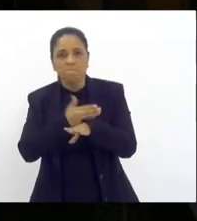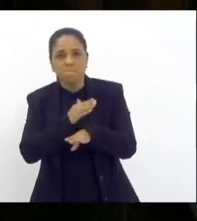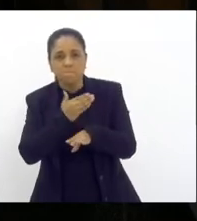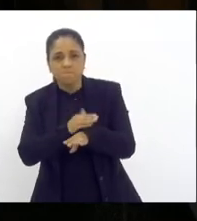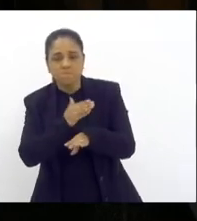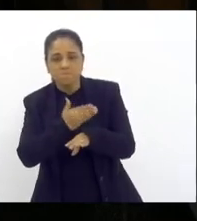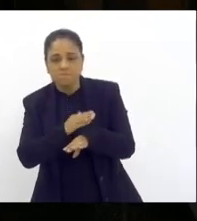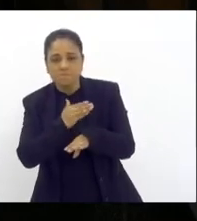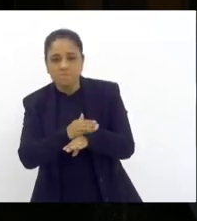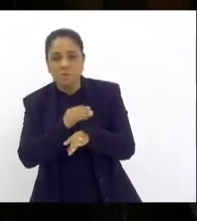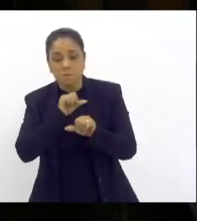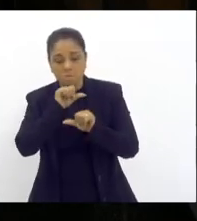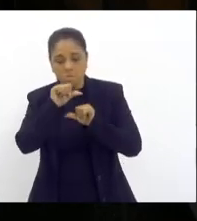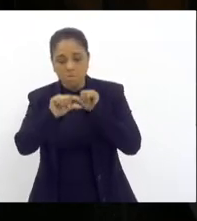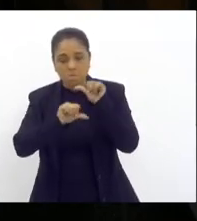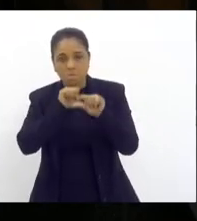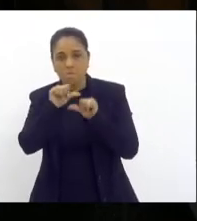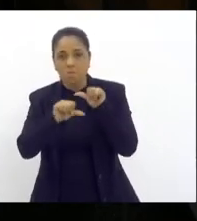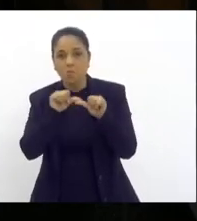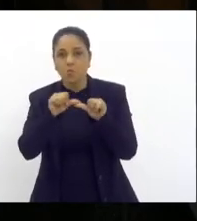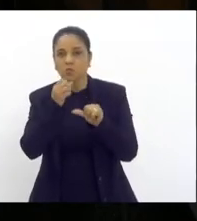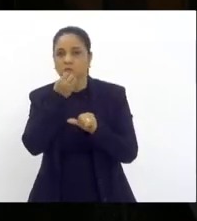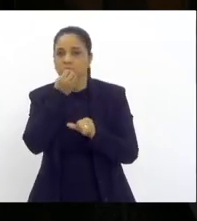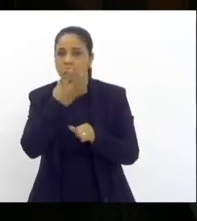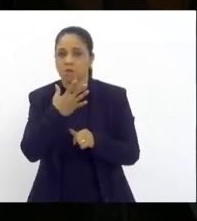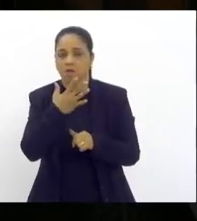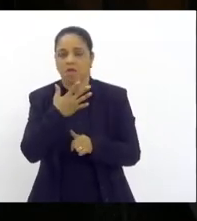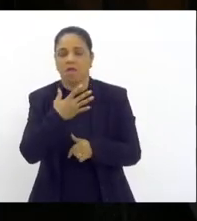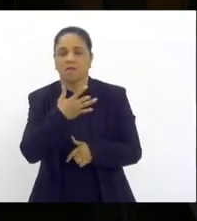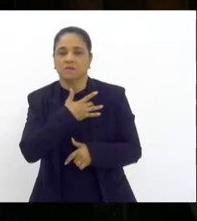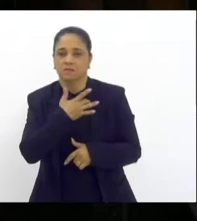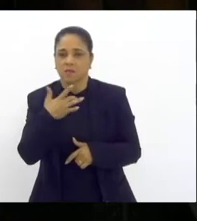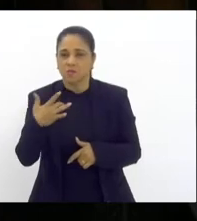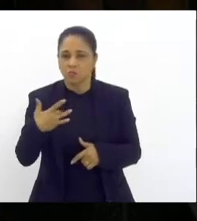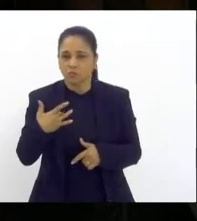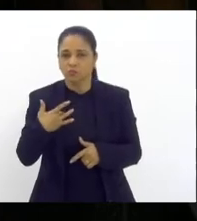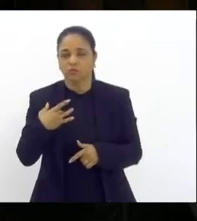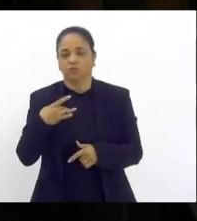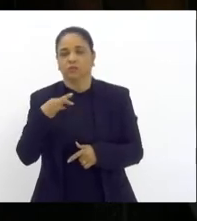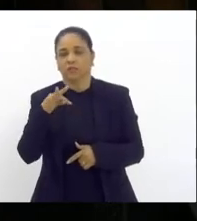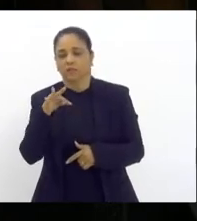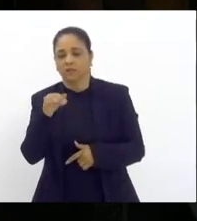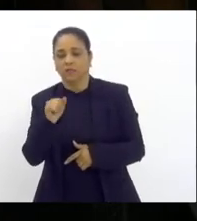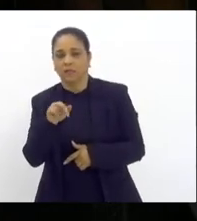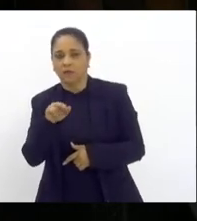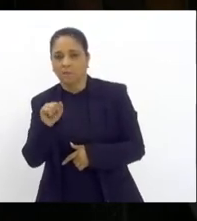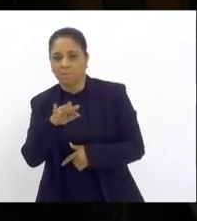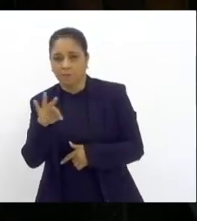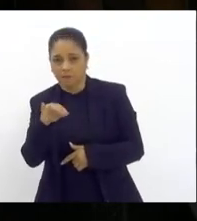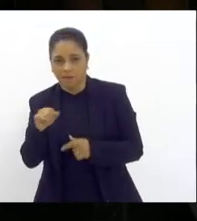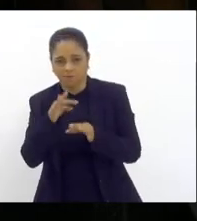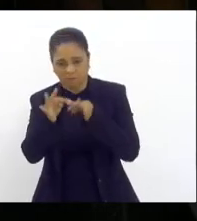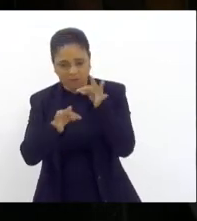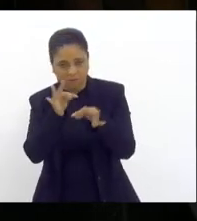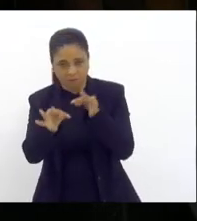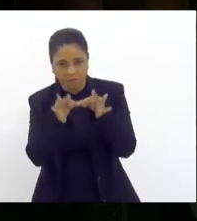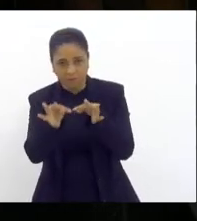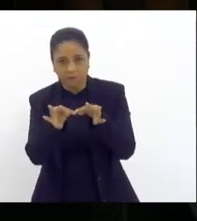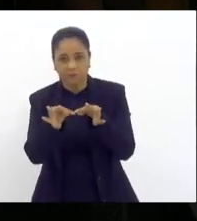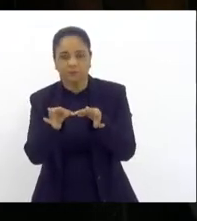mudança, e uma mudança do bem, né, muitas vezes terapêutica, na vida das pessoas. Portanto,